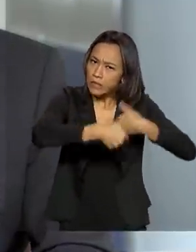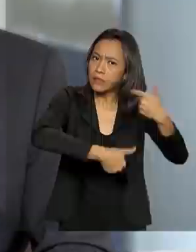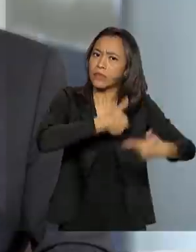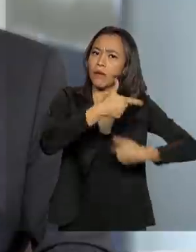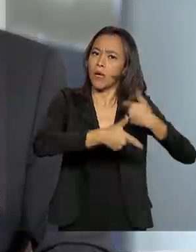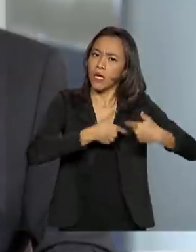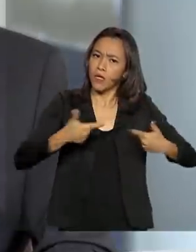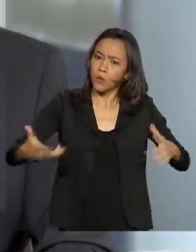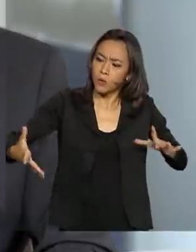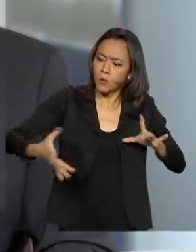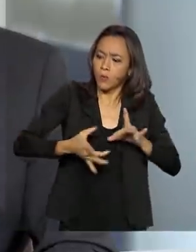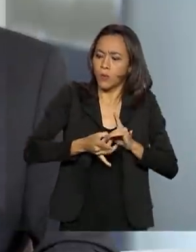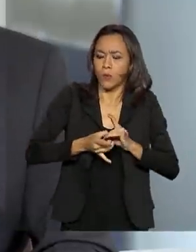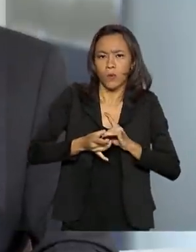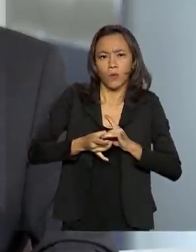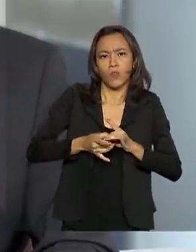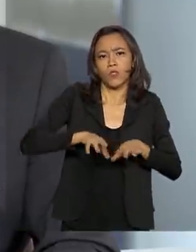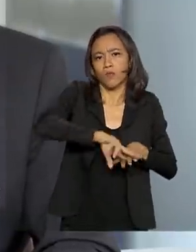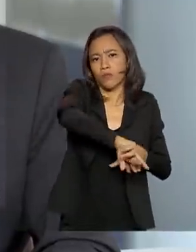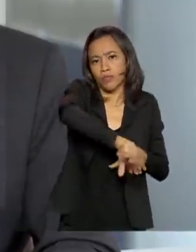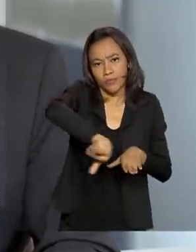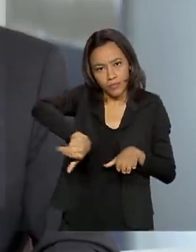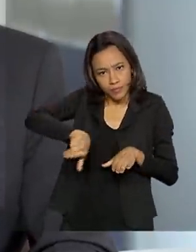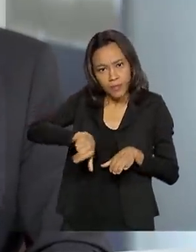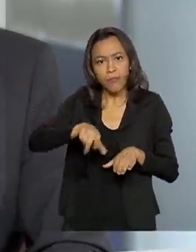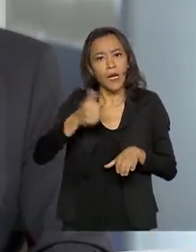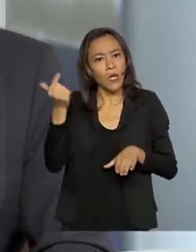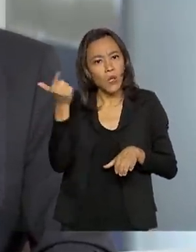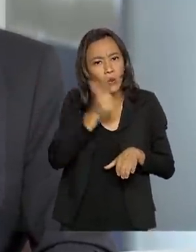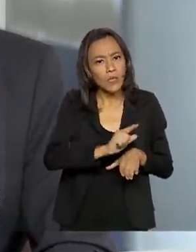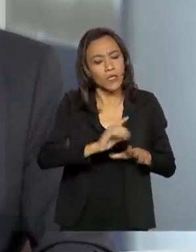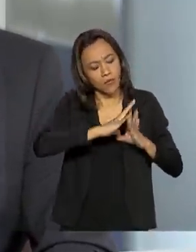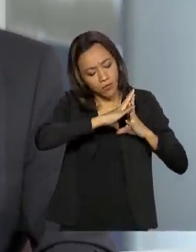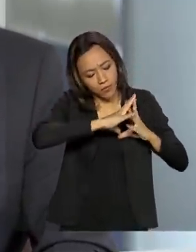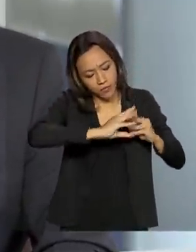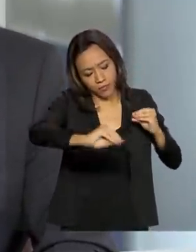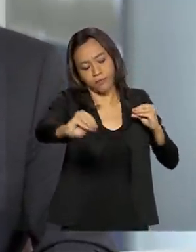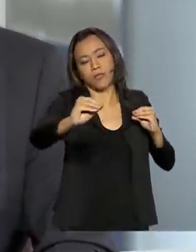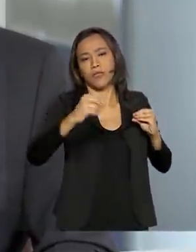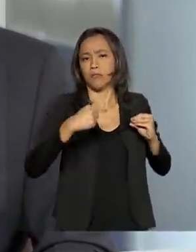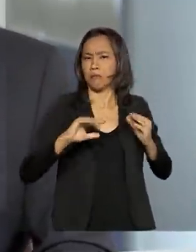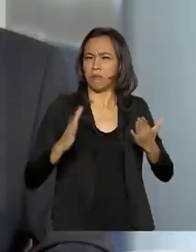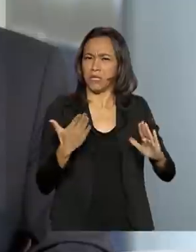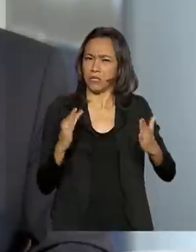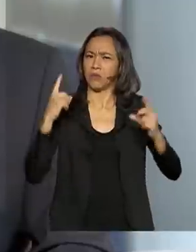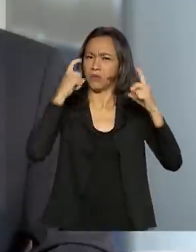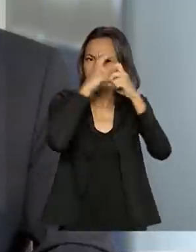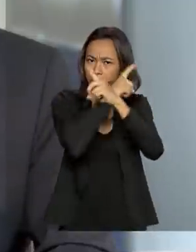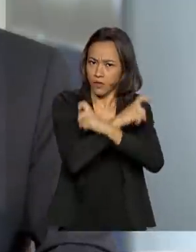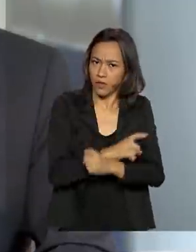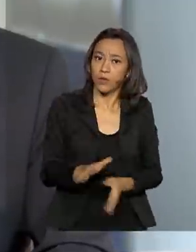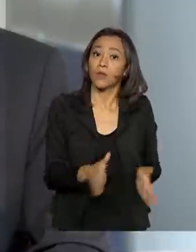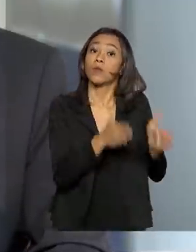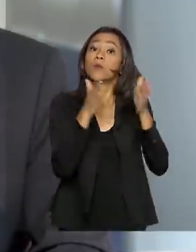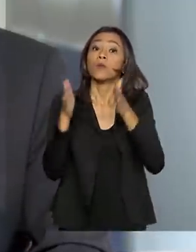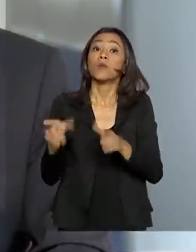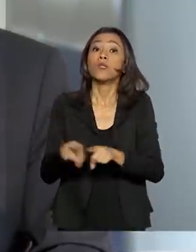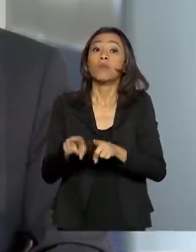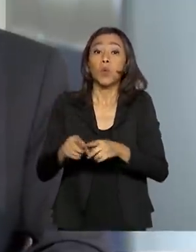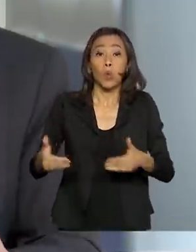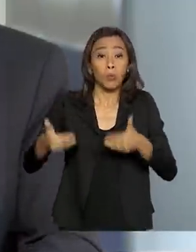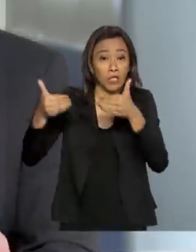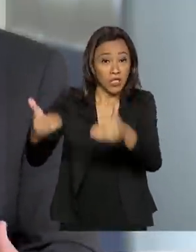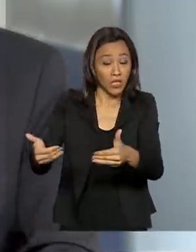forma conjunta para superarmos esses momentos difíceis. O Ministério de Minas e Energia,